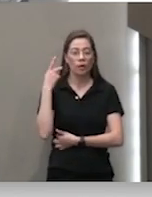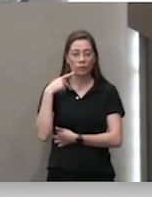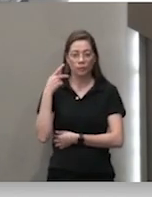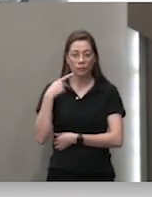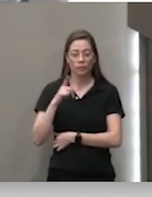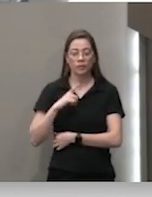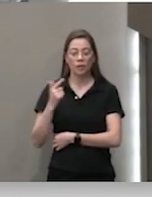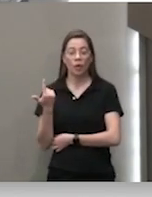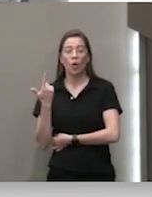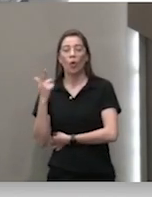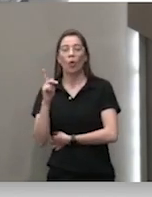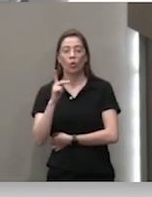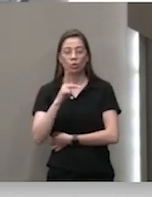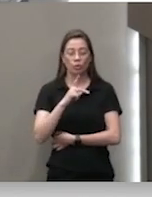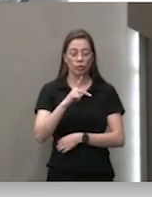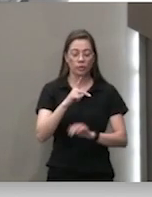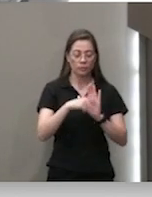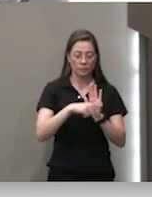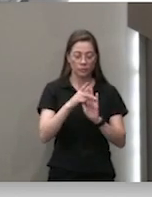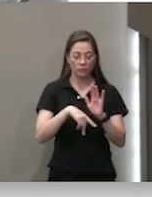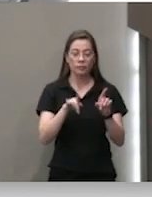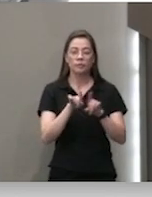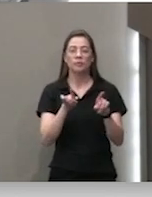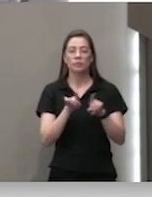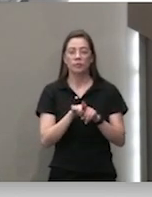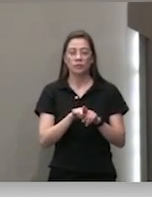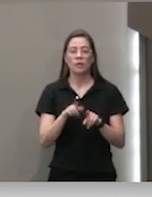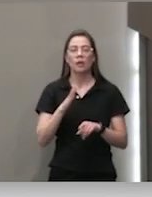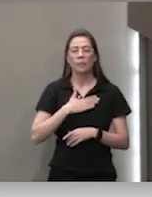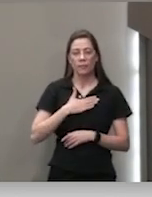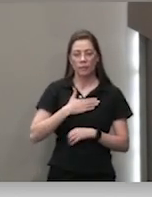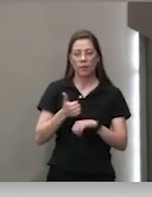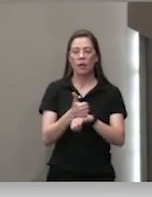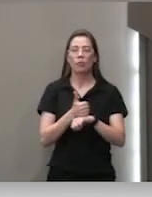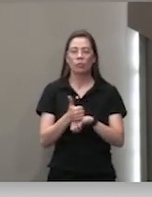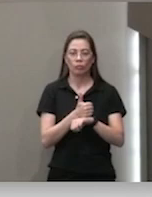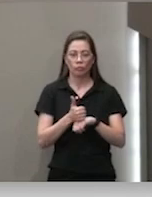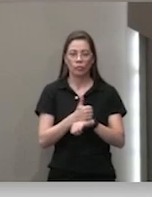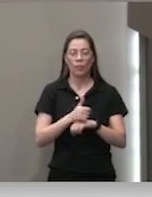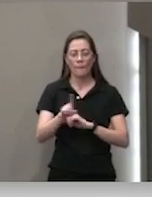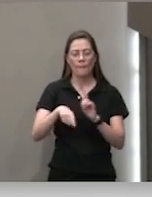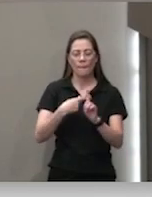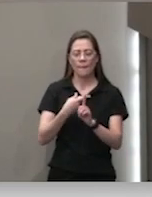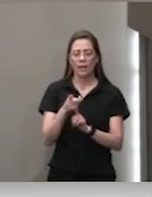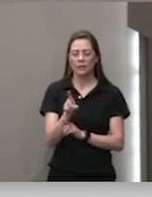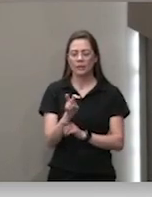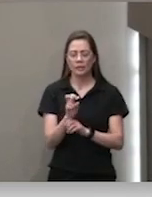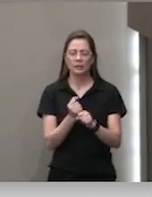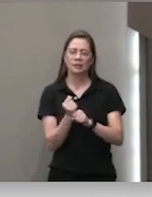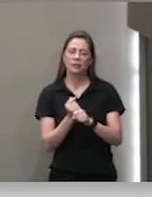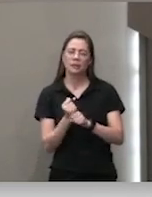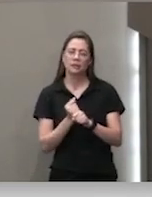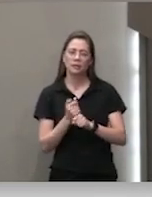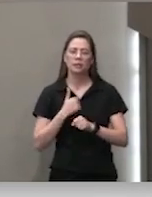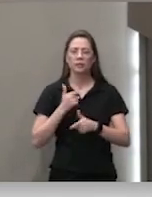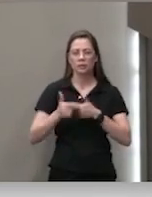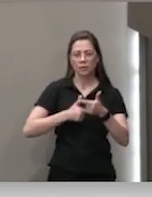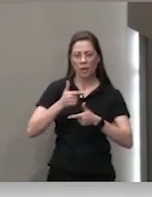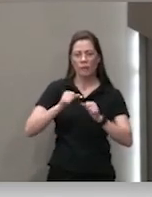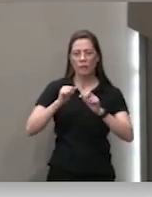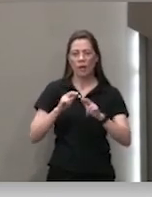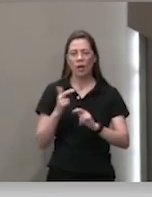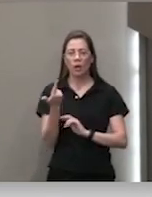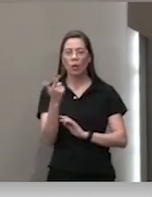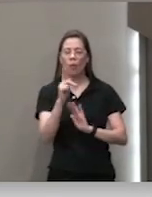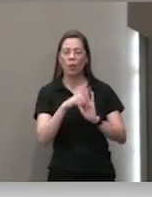temos outros projetos. Como eu disse, tenho minha profissão, sou formado há mais de 15 anos, estou atuante na área e tenho outros